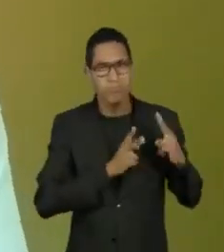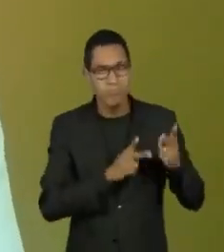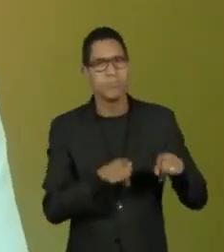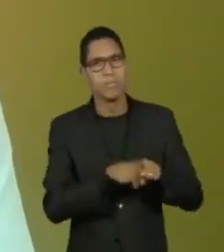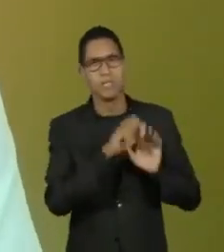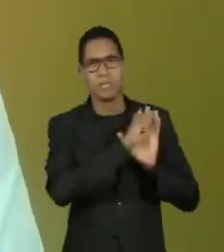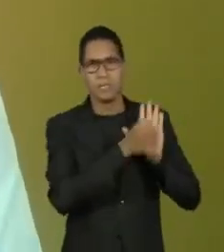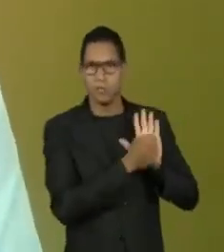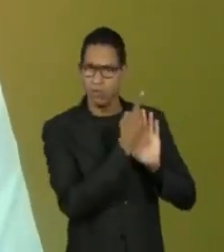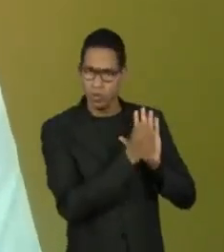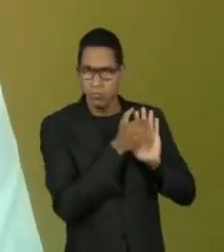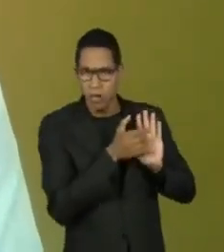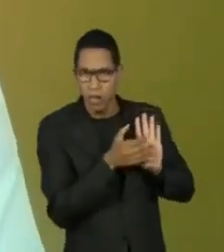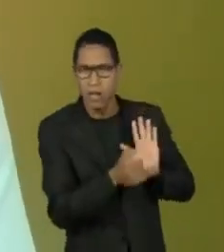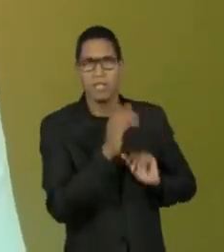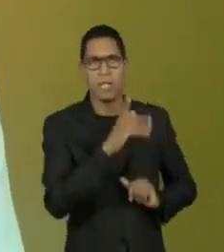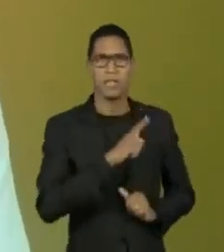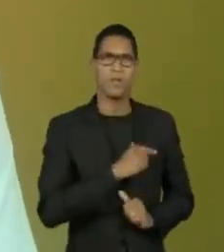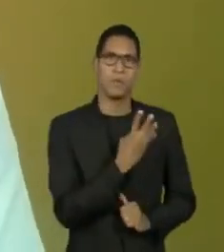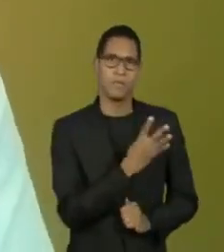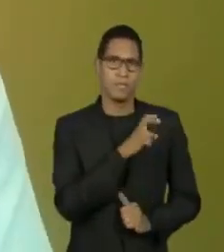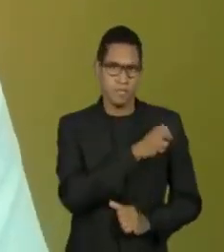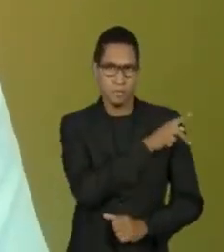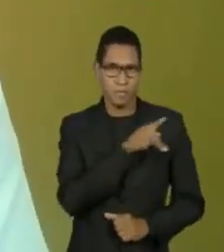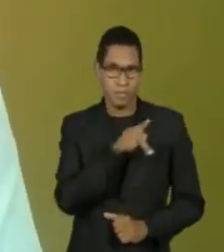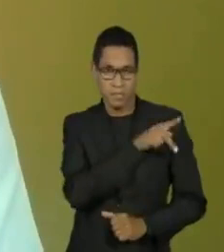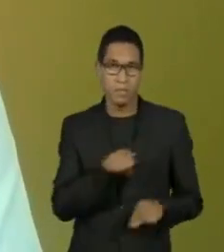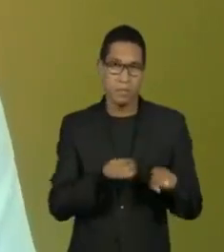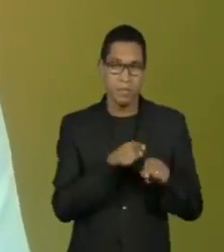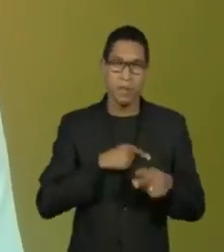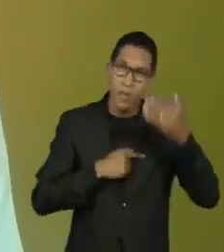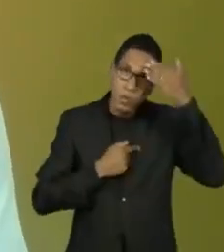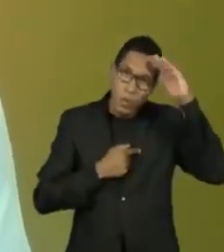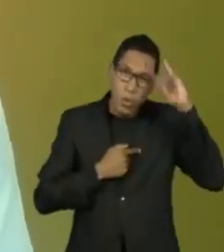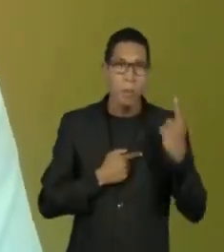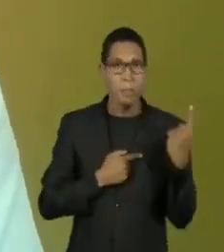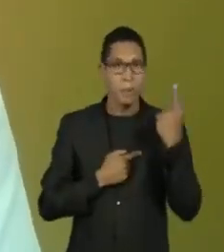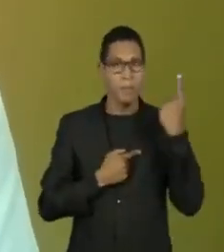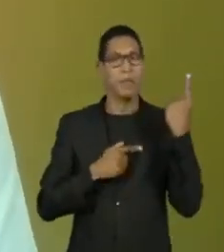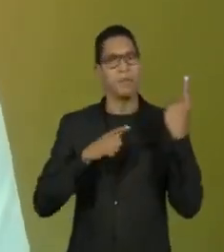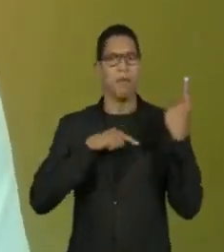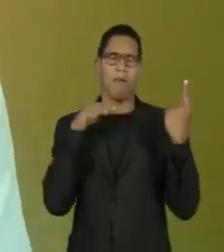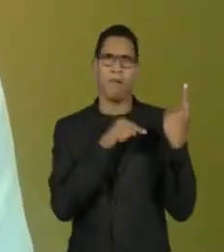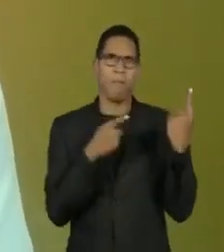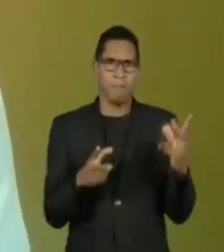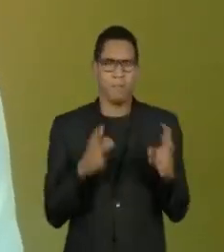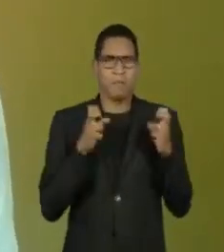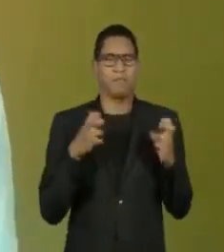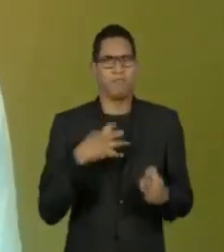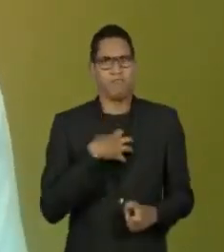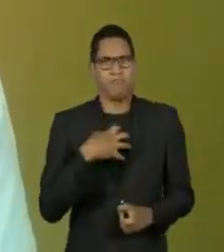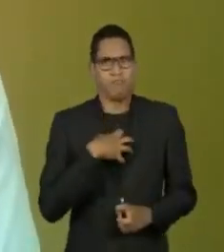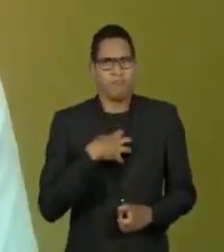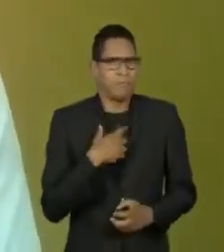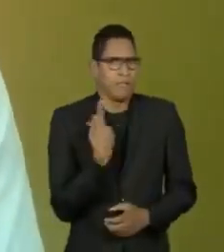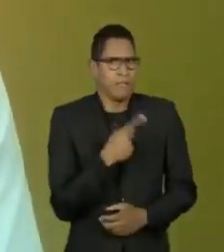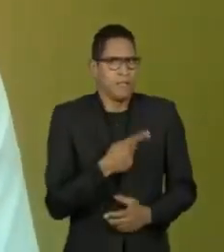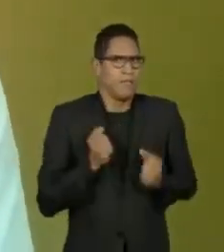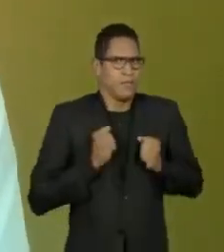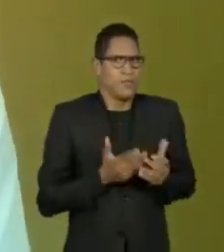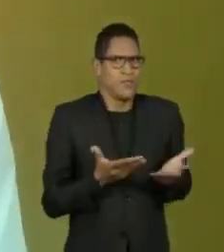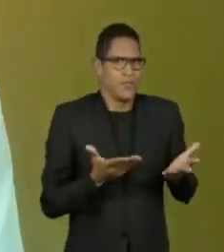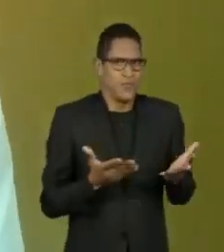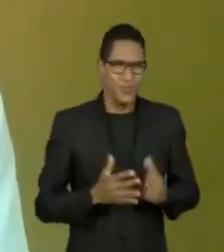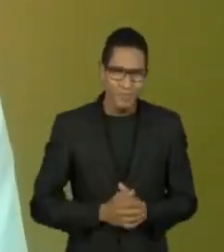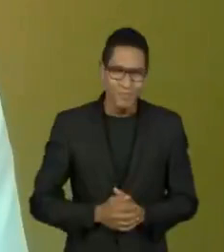século XVIII, são 45 presidentes, o Donald Trump é o primeiro deles que a gente detecta esta atitude. Razão pela qual a gente viu, isso que